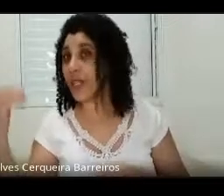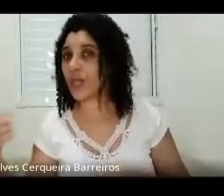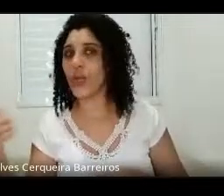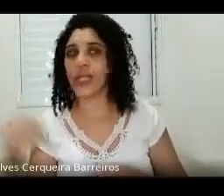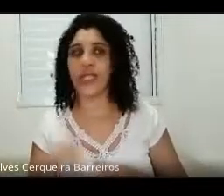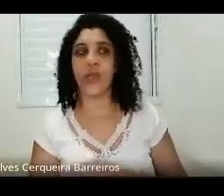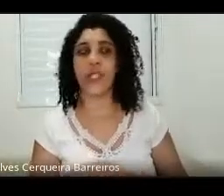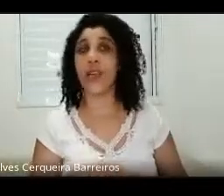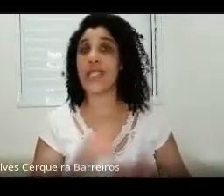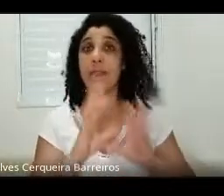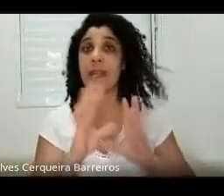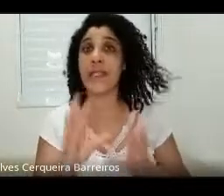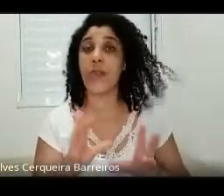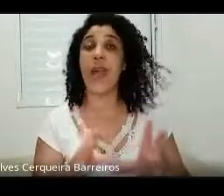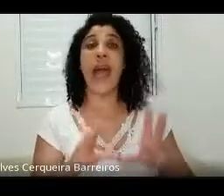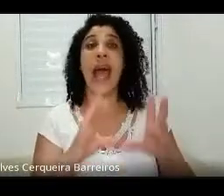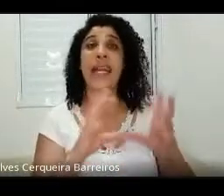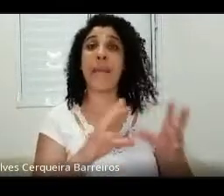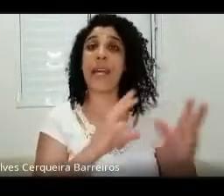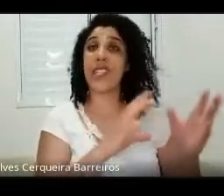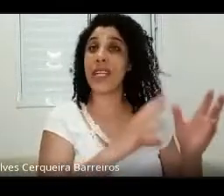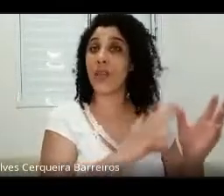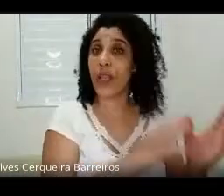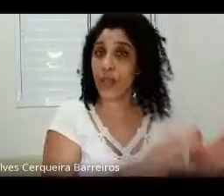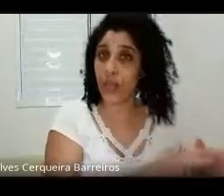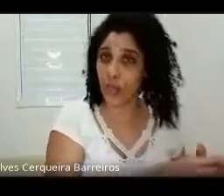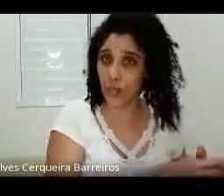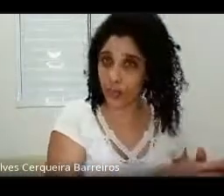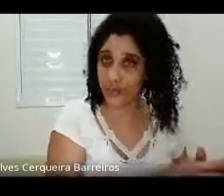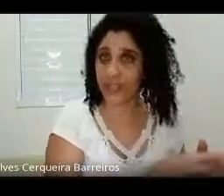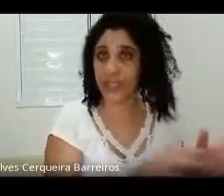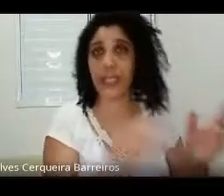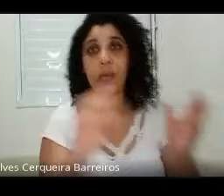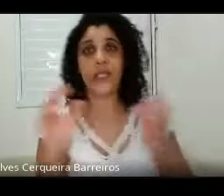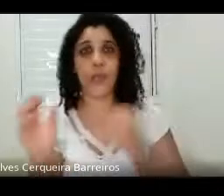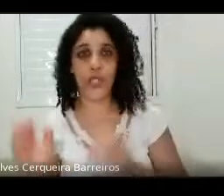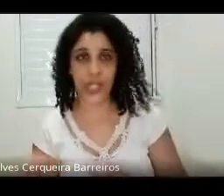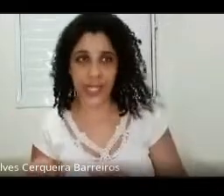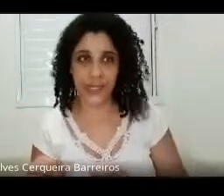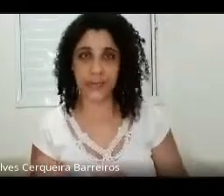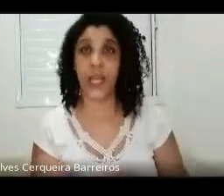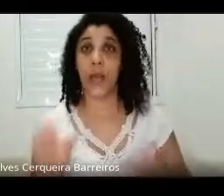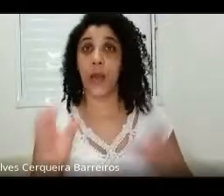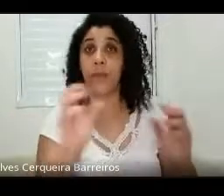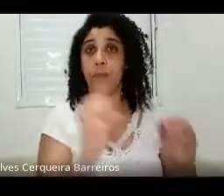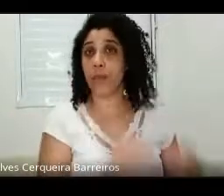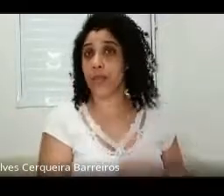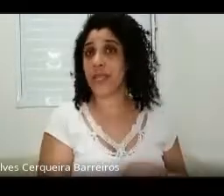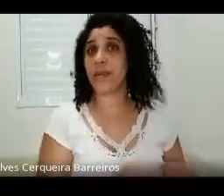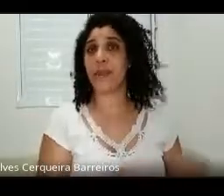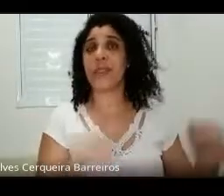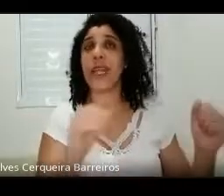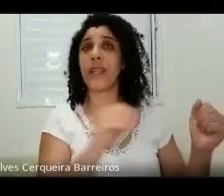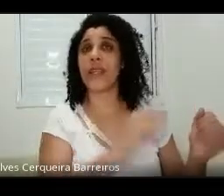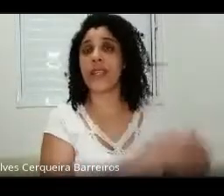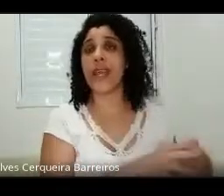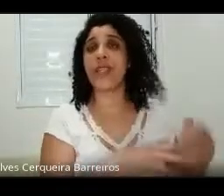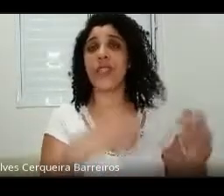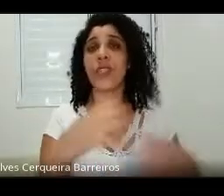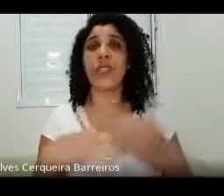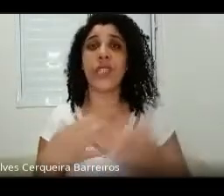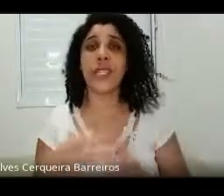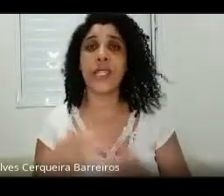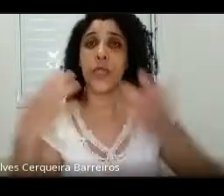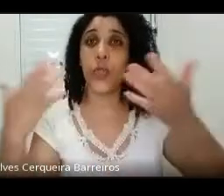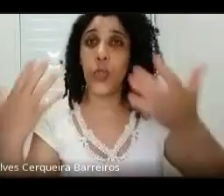e inferior das línguas orais. Mas não, a gramática ela não é inferior e não é subordinada. Por exemplo, na língua de sinais,